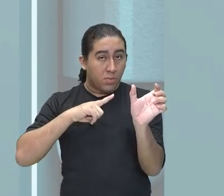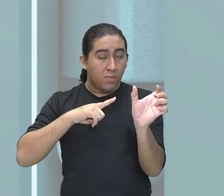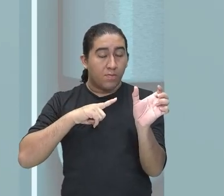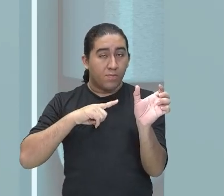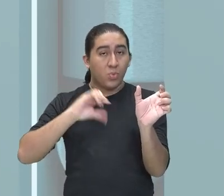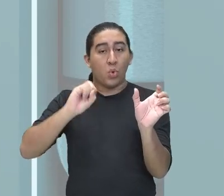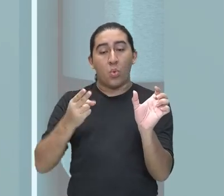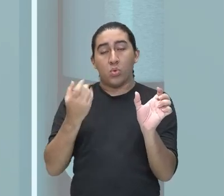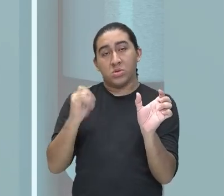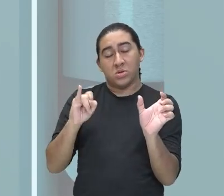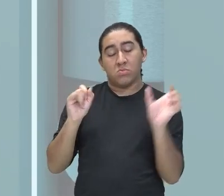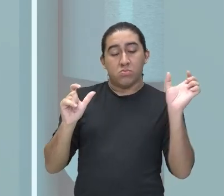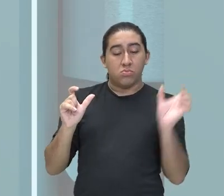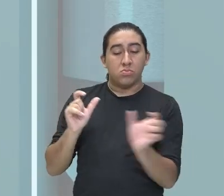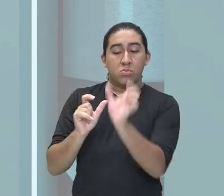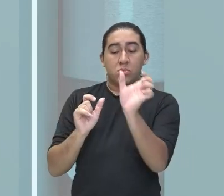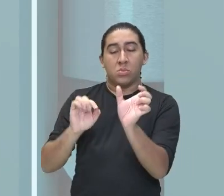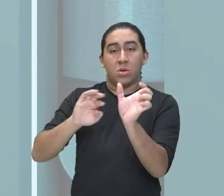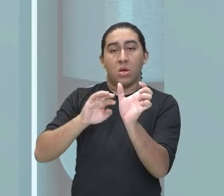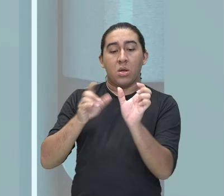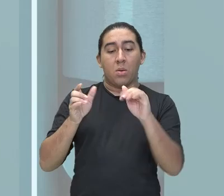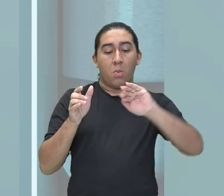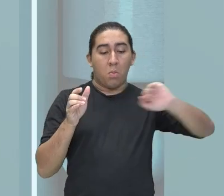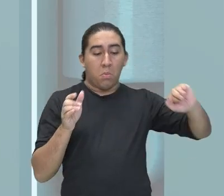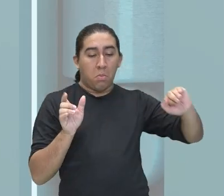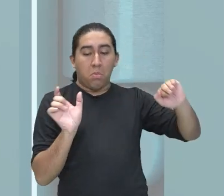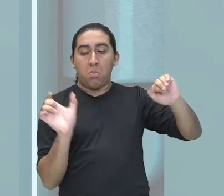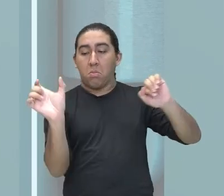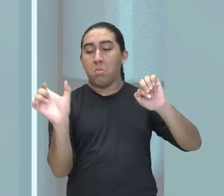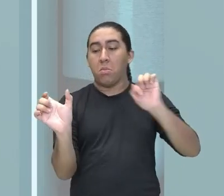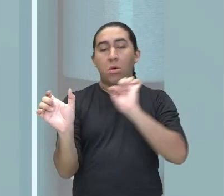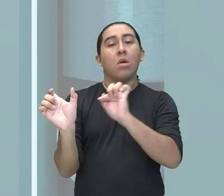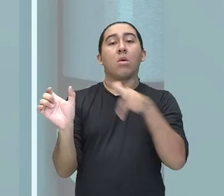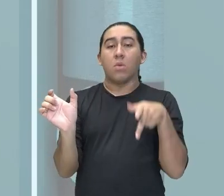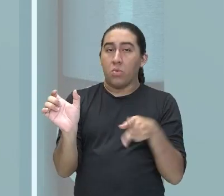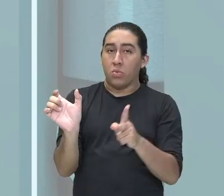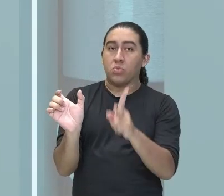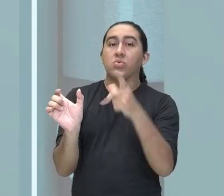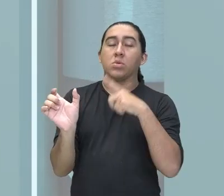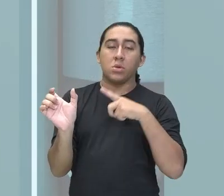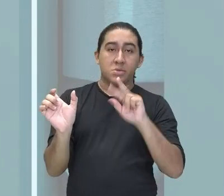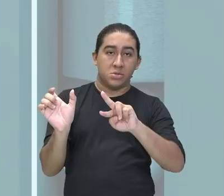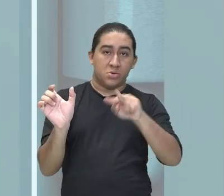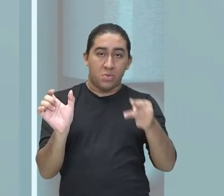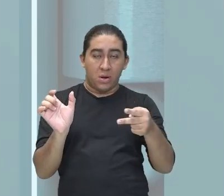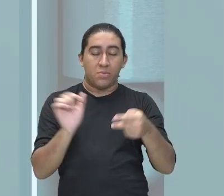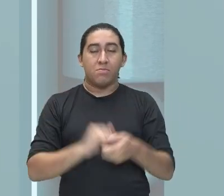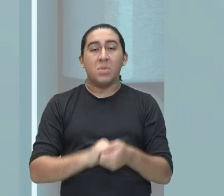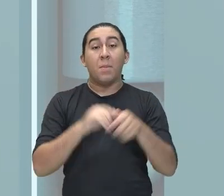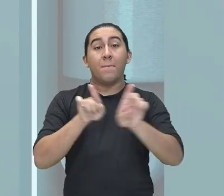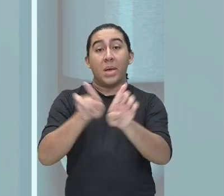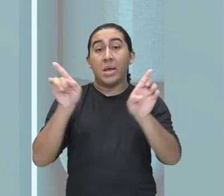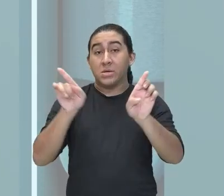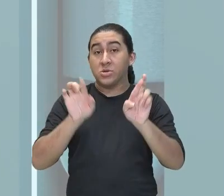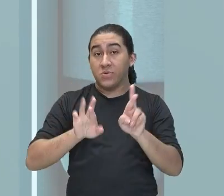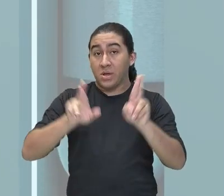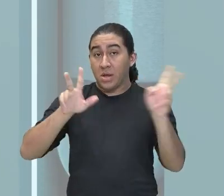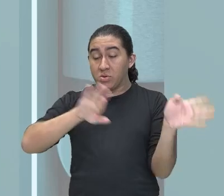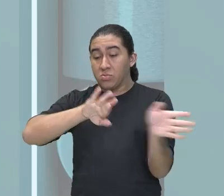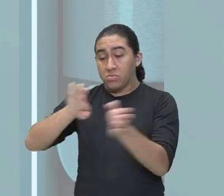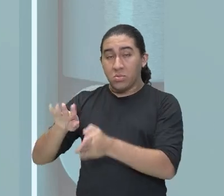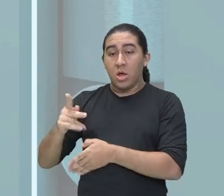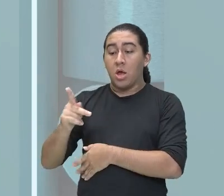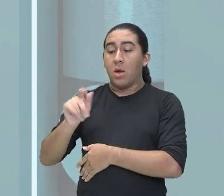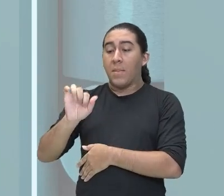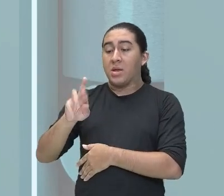se eu tirar o sufixo, mas com o prefixo ela vai continuar existindo, com sentido. Já a parassintética, não. Se você tirar